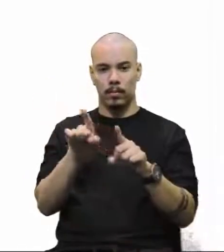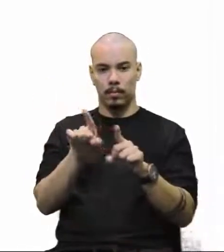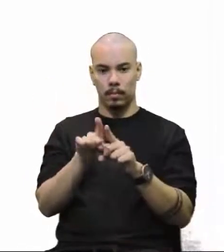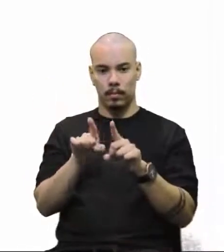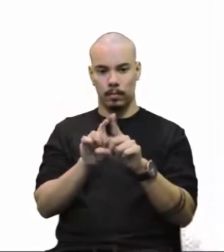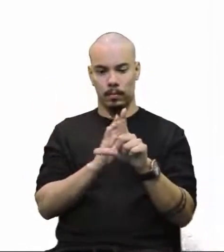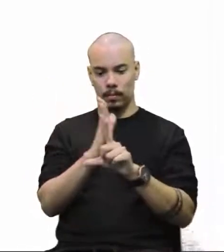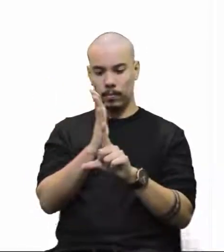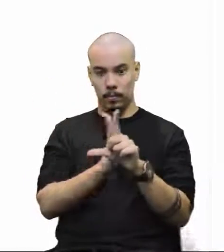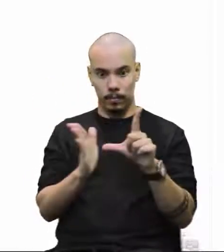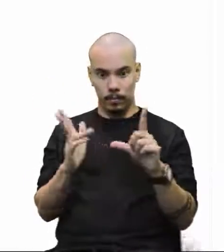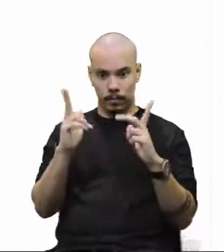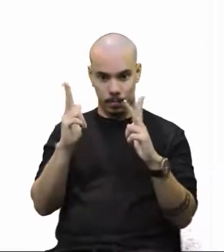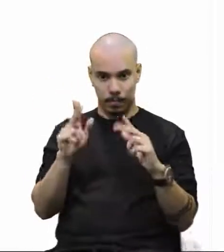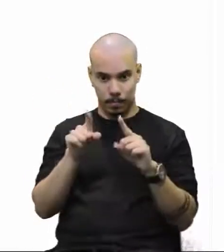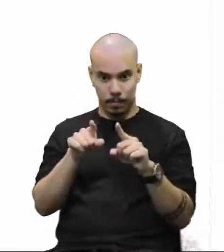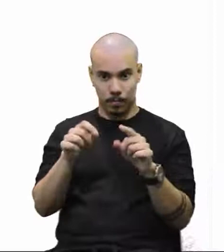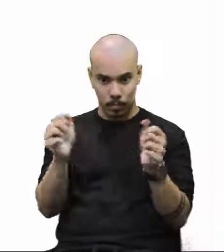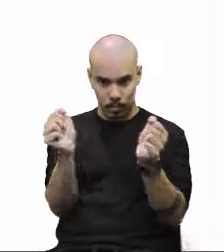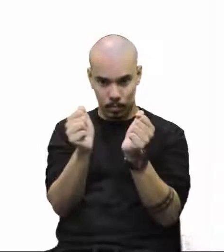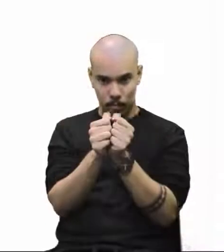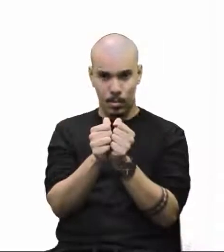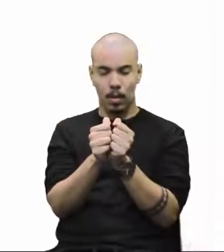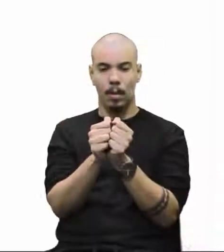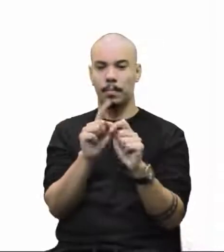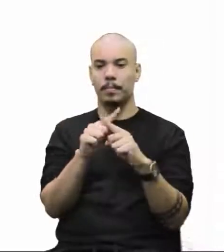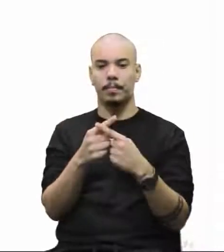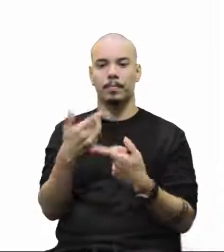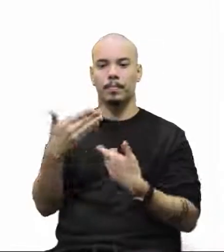paralelo, olha bem, ele está se movendo paralelo ao